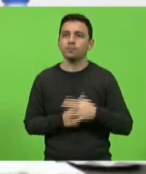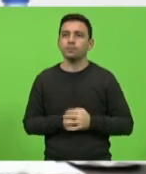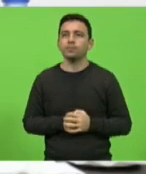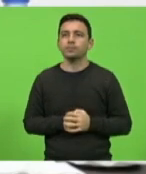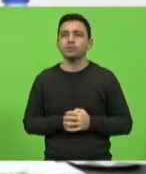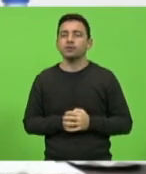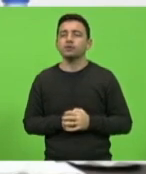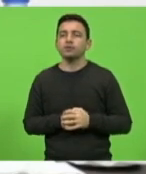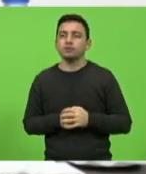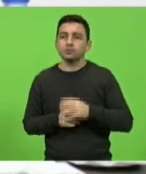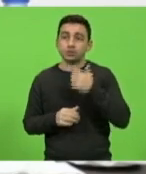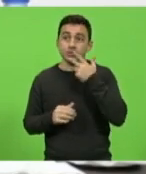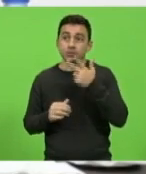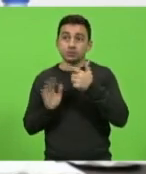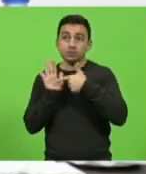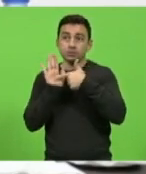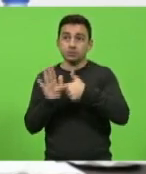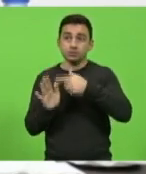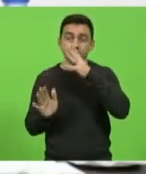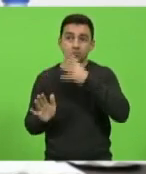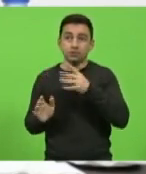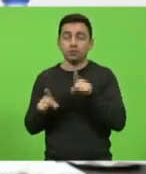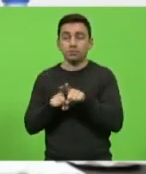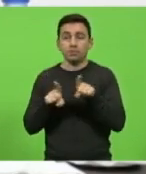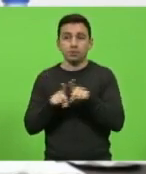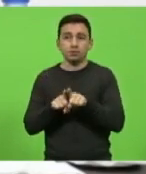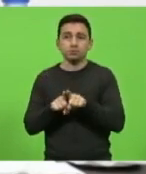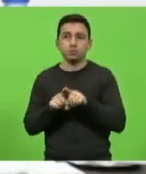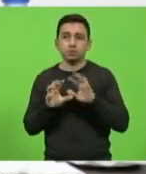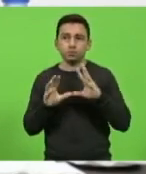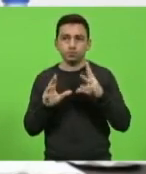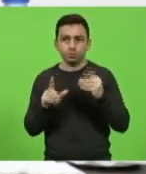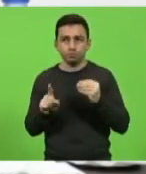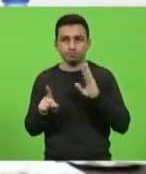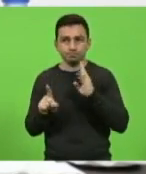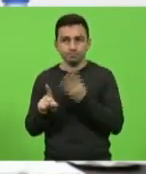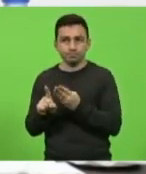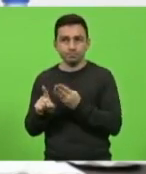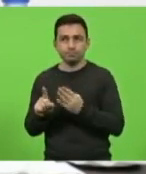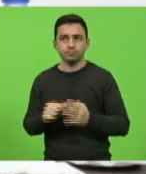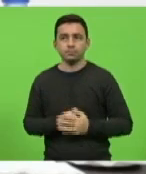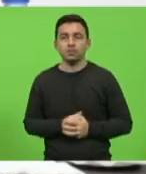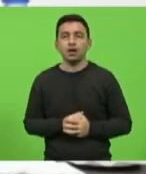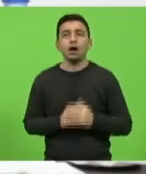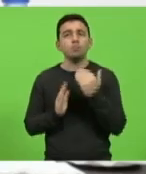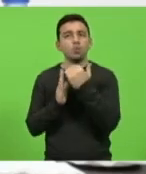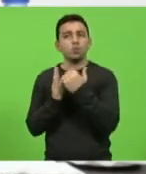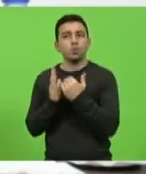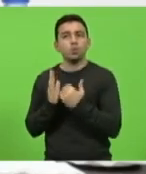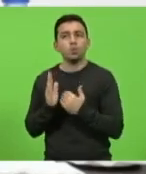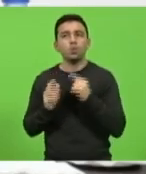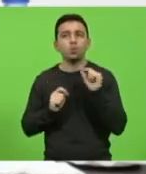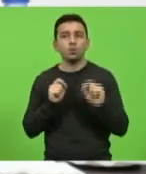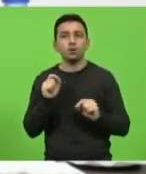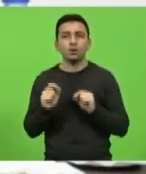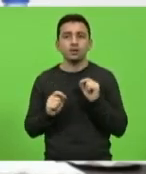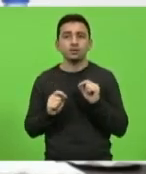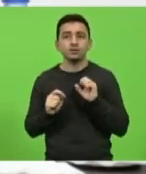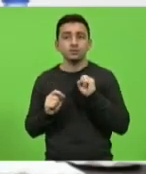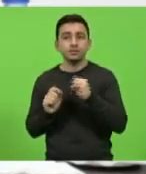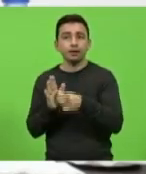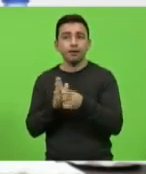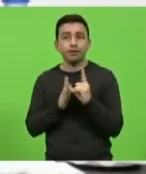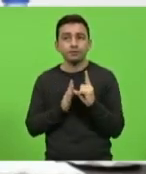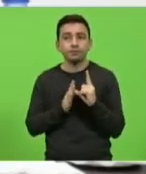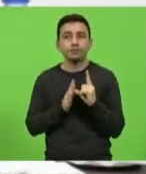dos denunciantes quanto por parte do denunciado. A programação seria, dependendo do adiantado da hora,